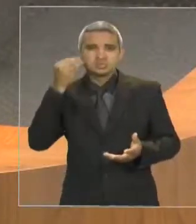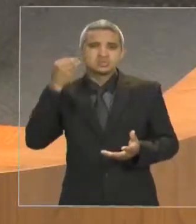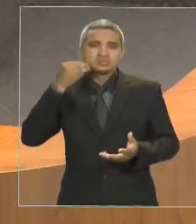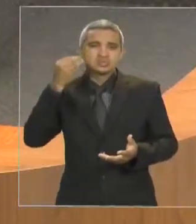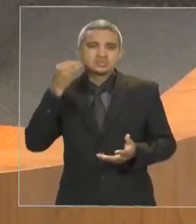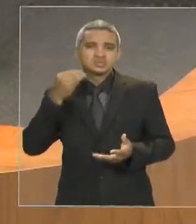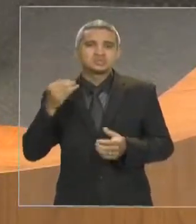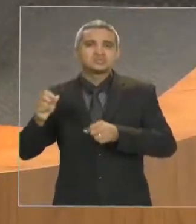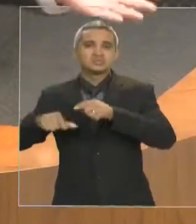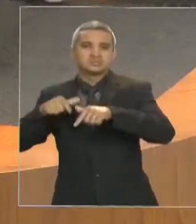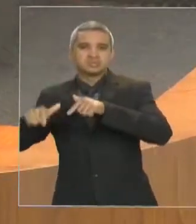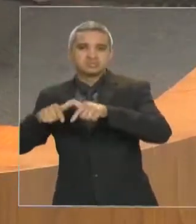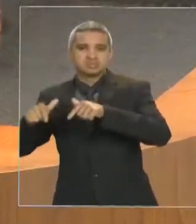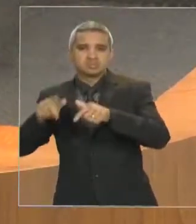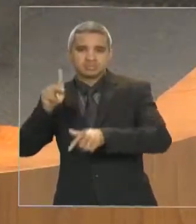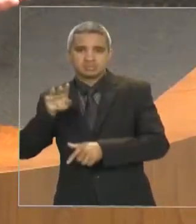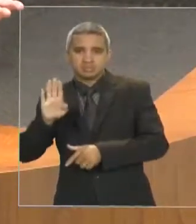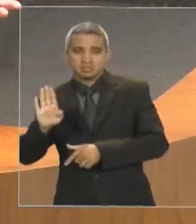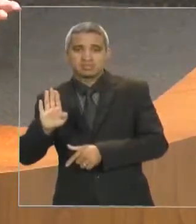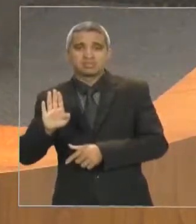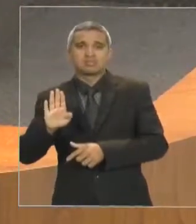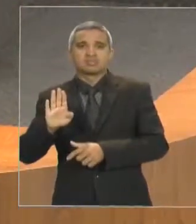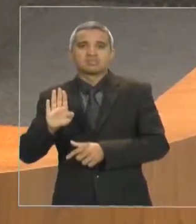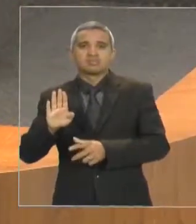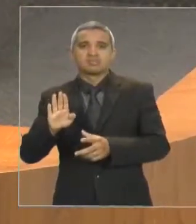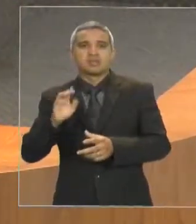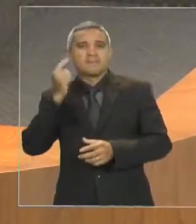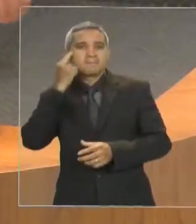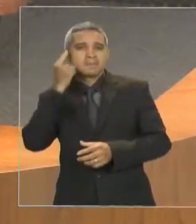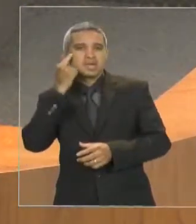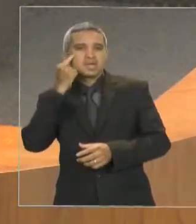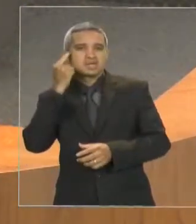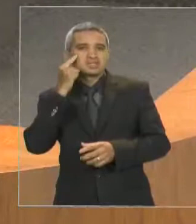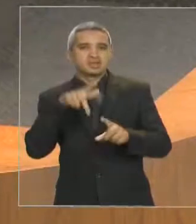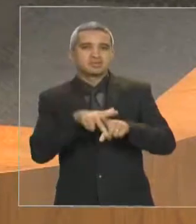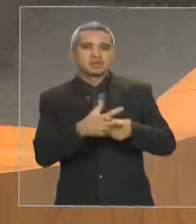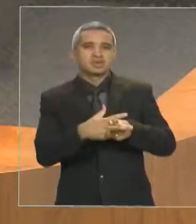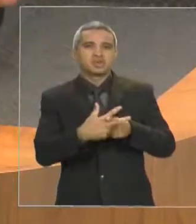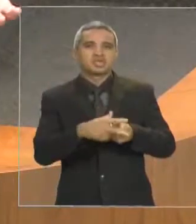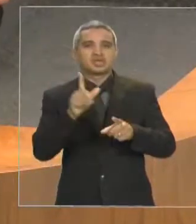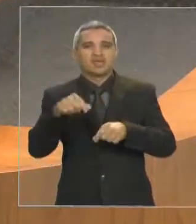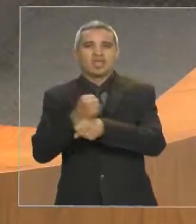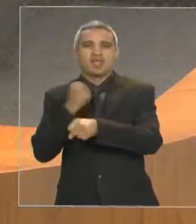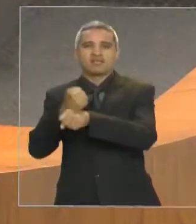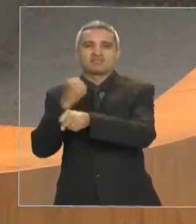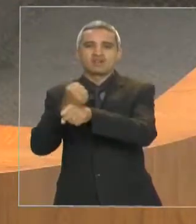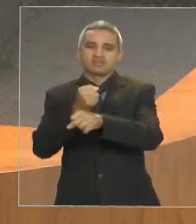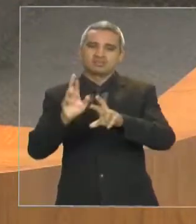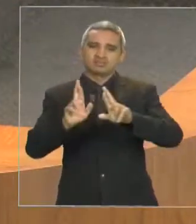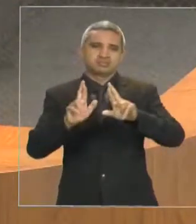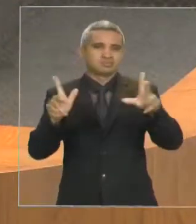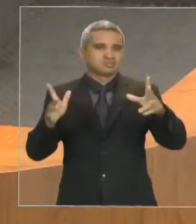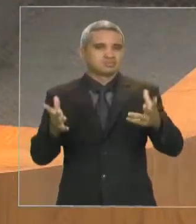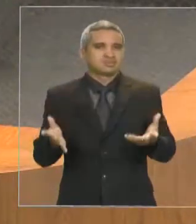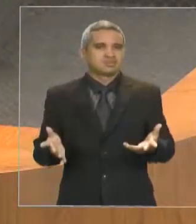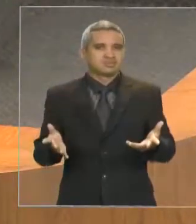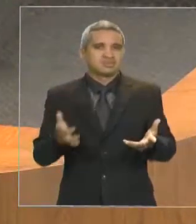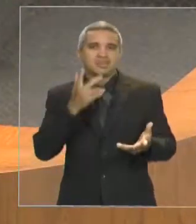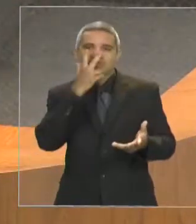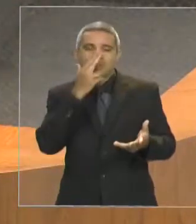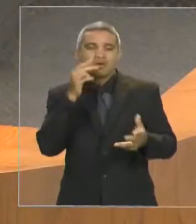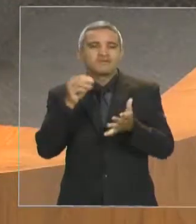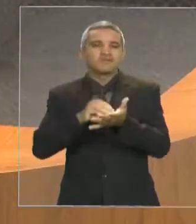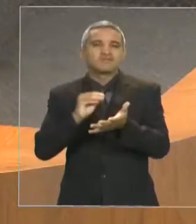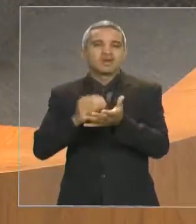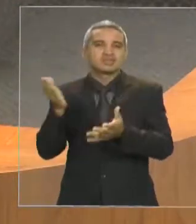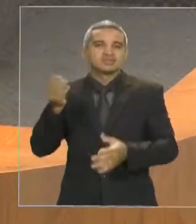vê uma reforma como uma grande obra. É importante, mas tem que se acostumar com o dia a dia, talvez até a inexperiência. Mas